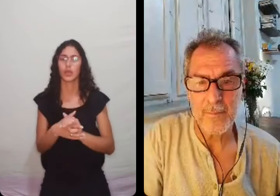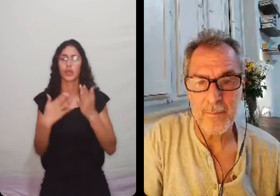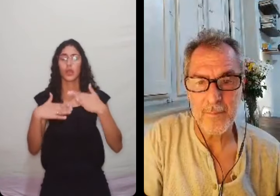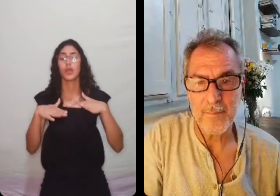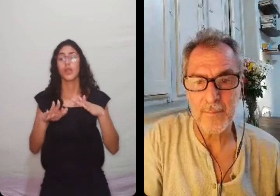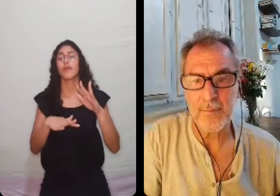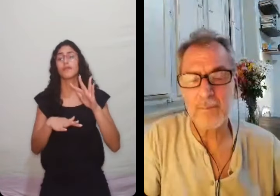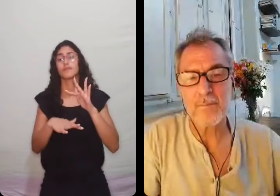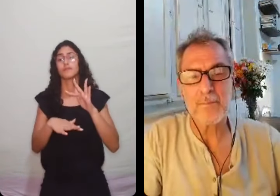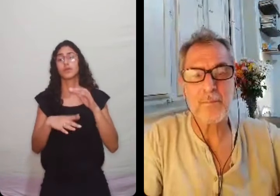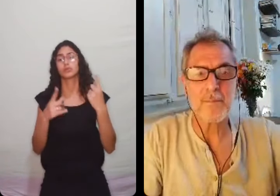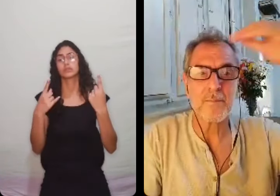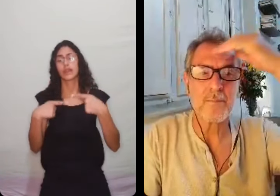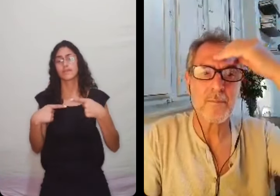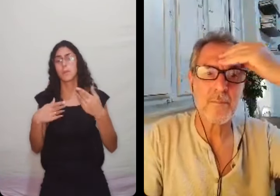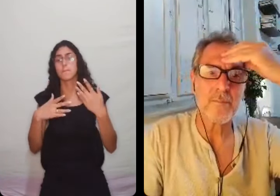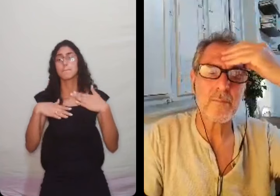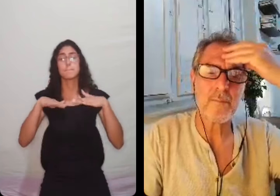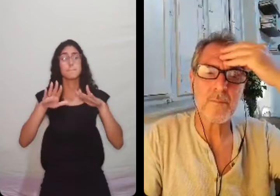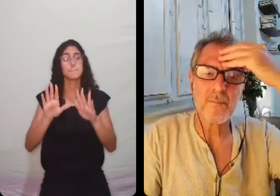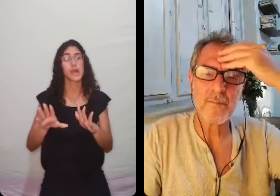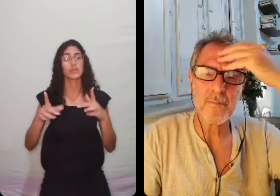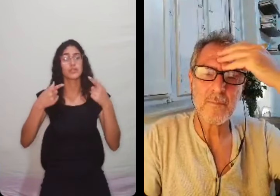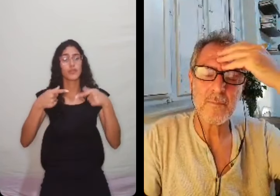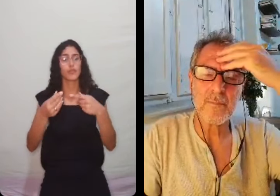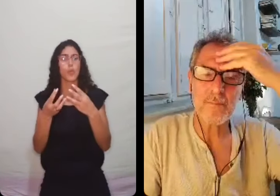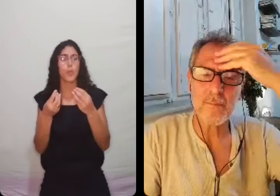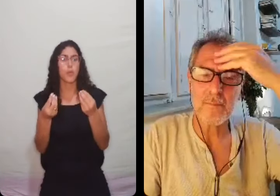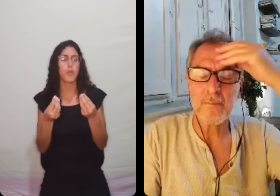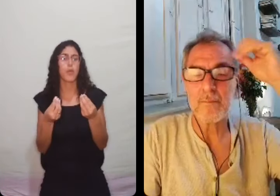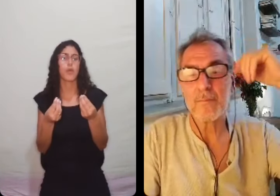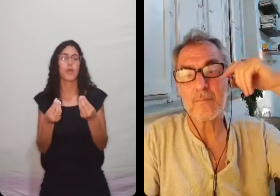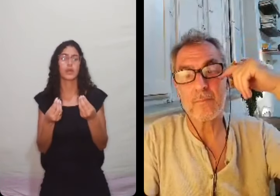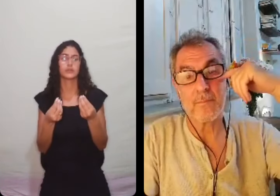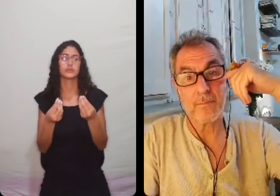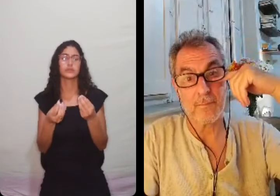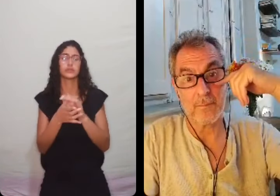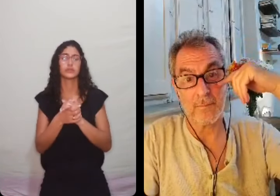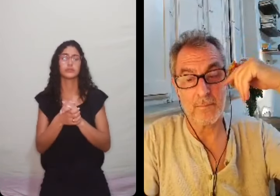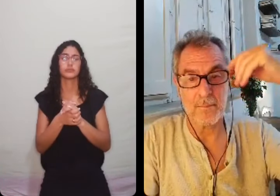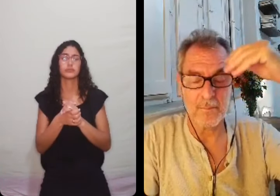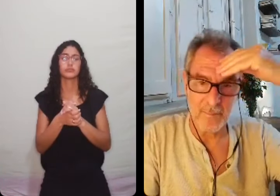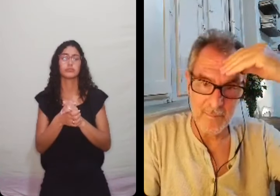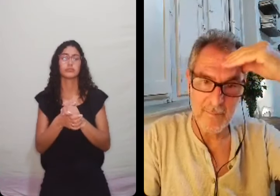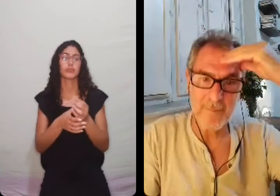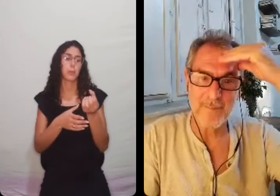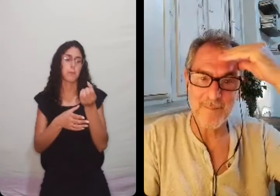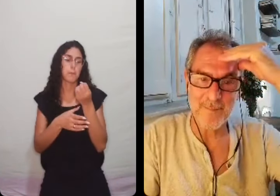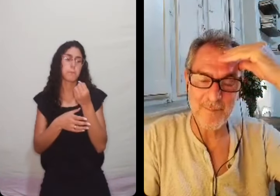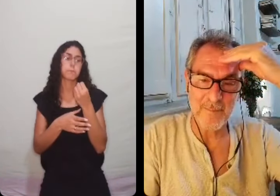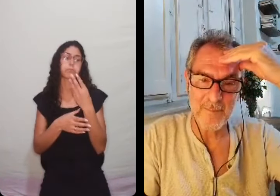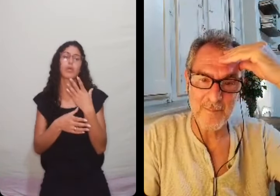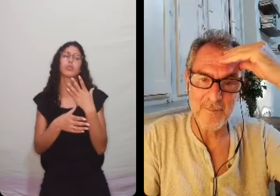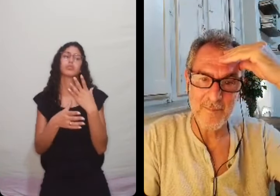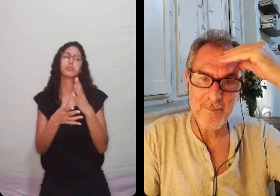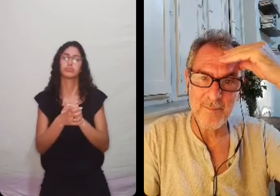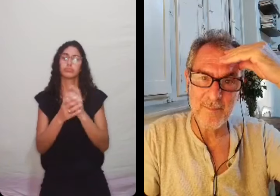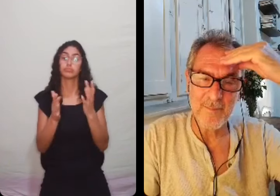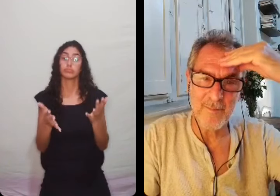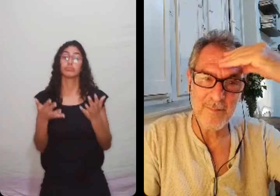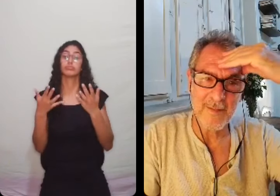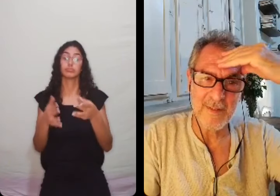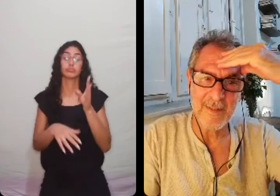mas um desafio com muitas boas surpresas. Que legal, que